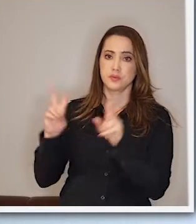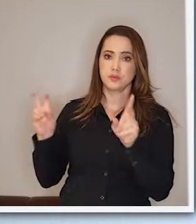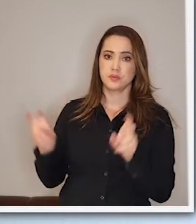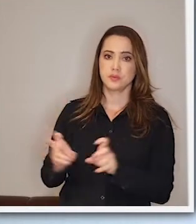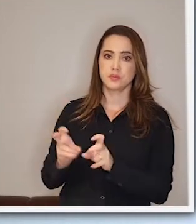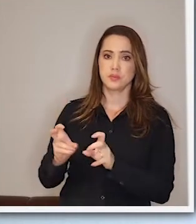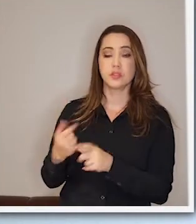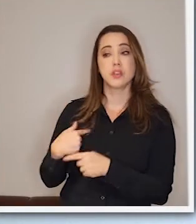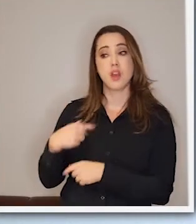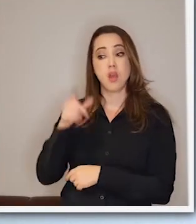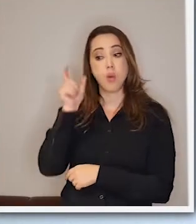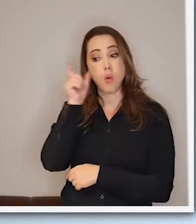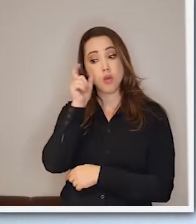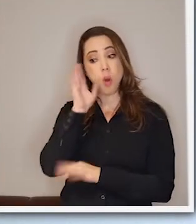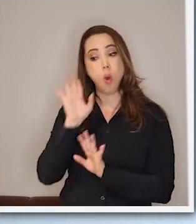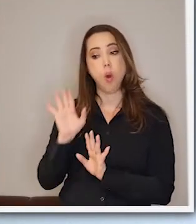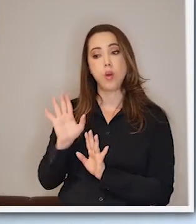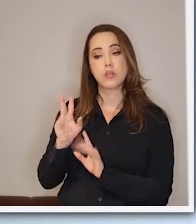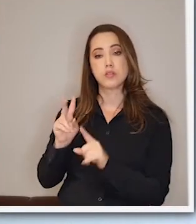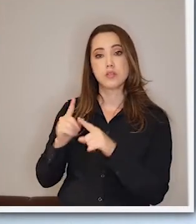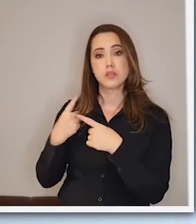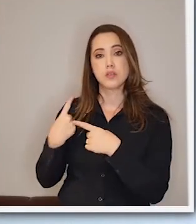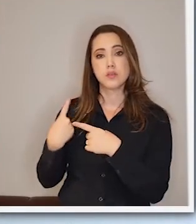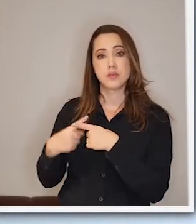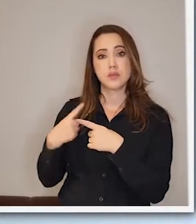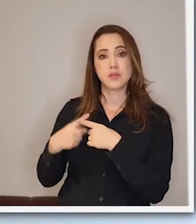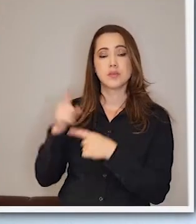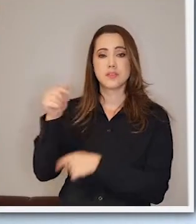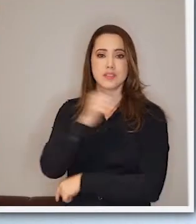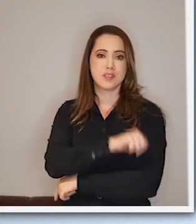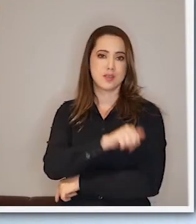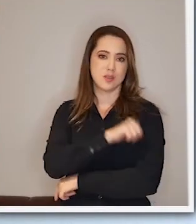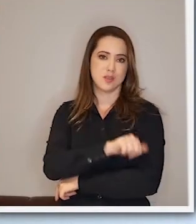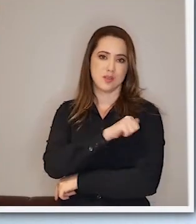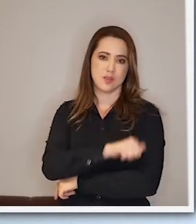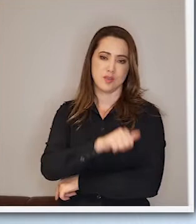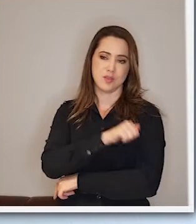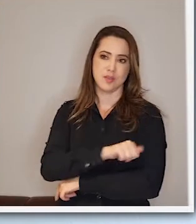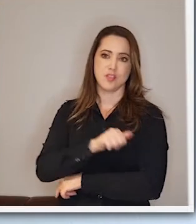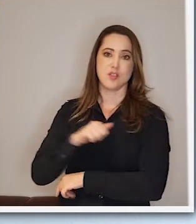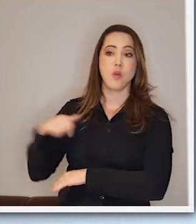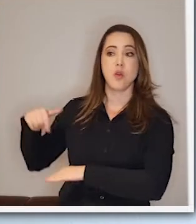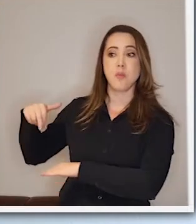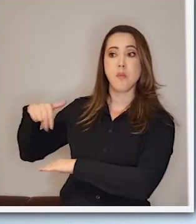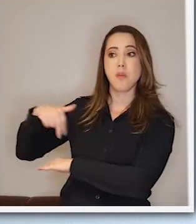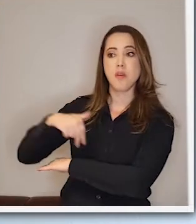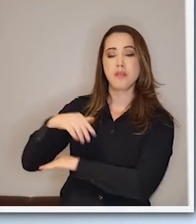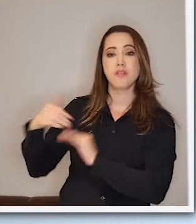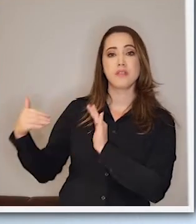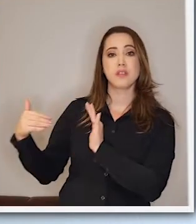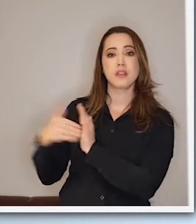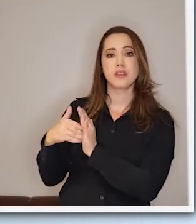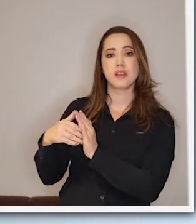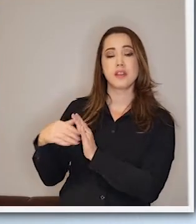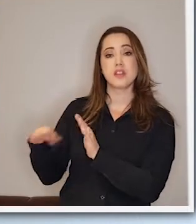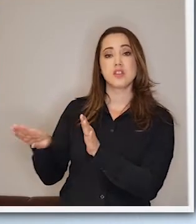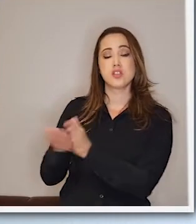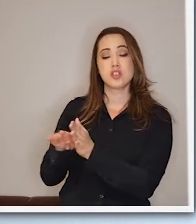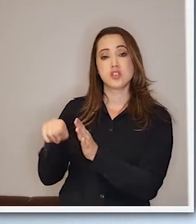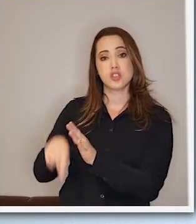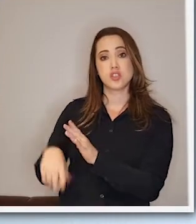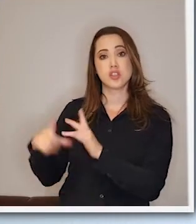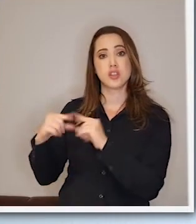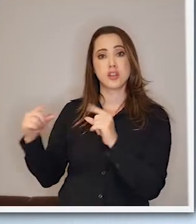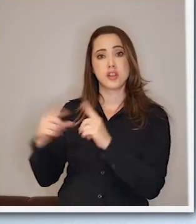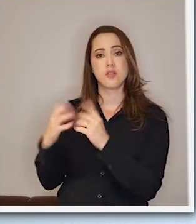só para a gente continuar, se a gente se perde aqui, eu estou curioso para saber, você parou lá do Rio de Janeiro, ainda até para chegar aqui em Brasília,